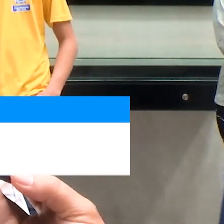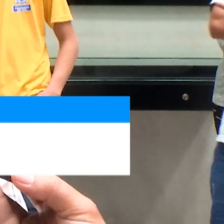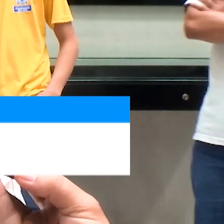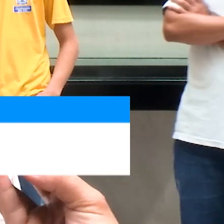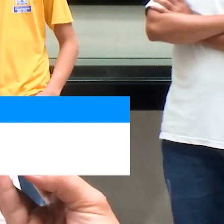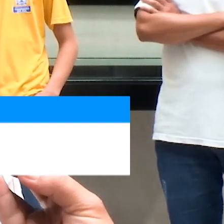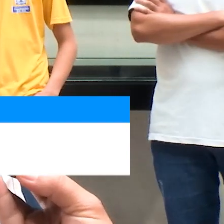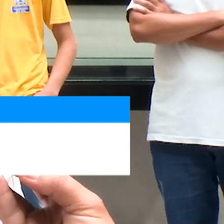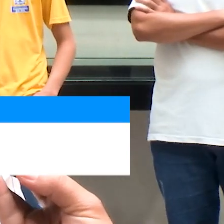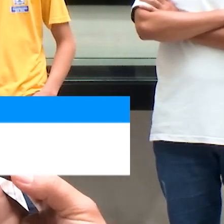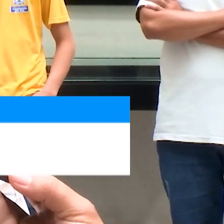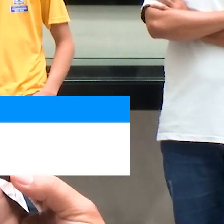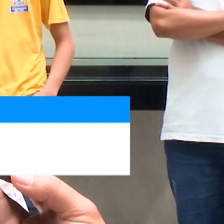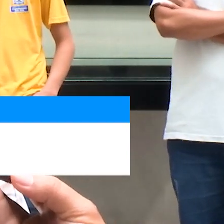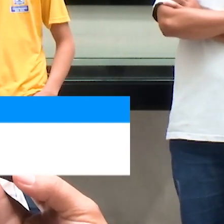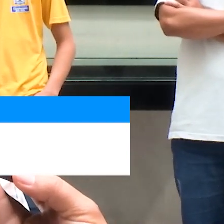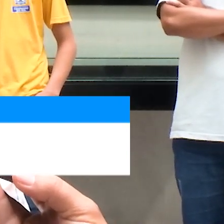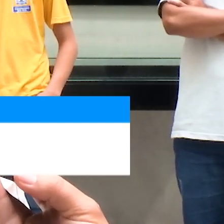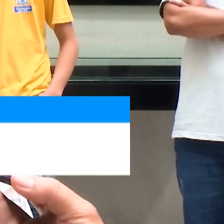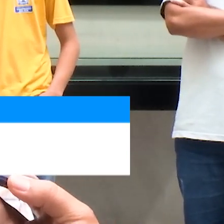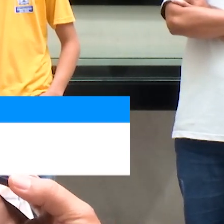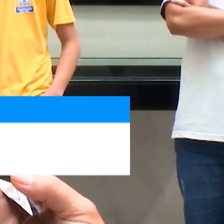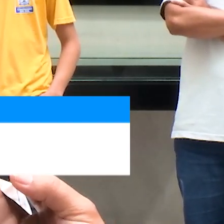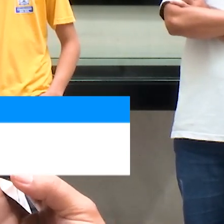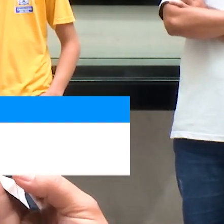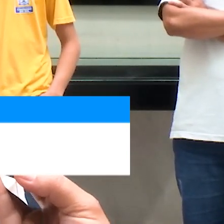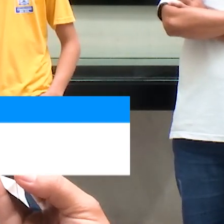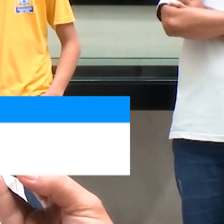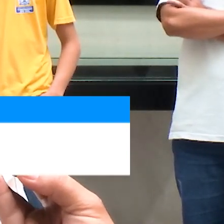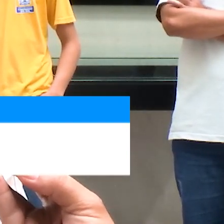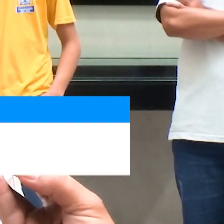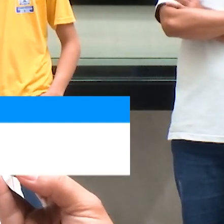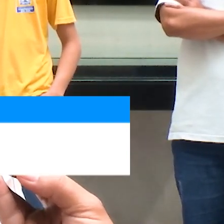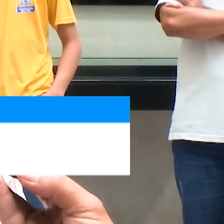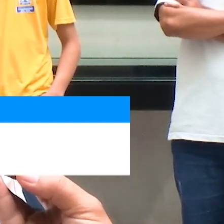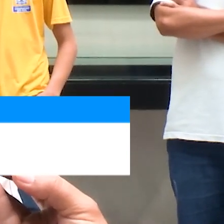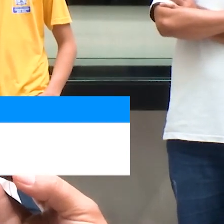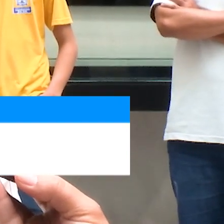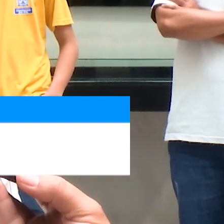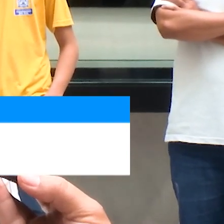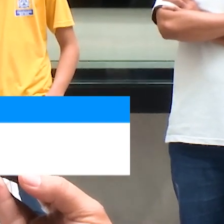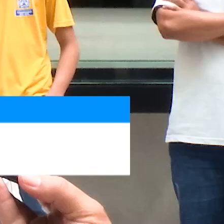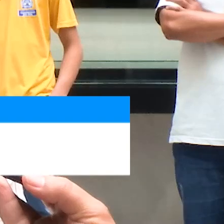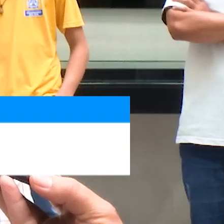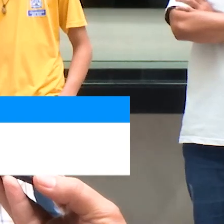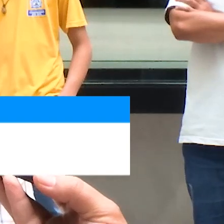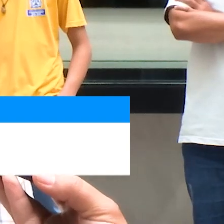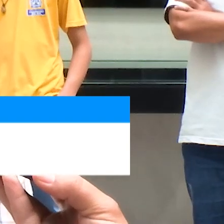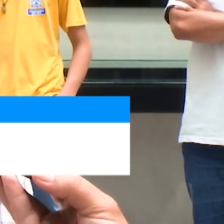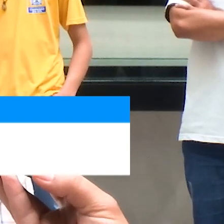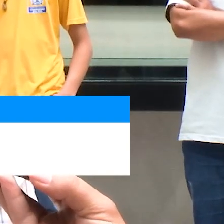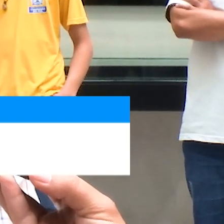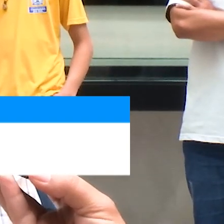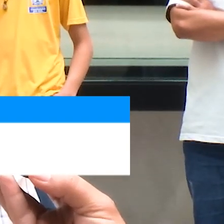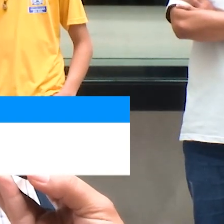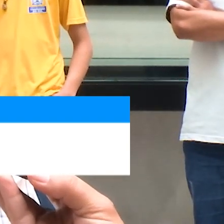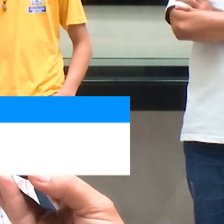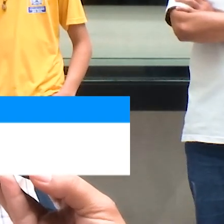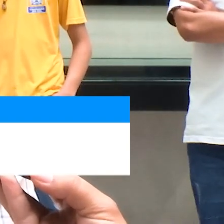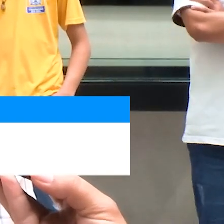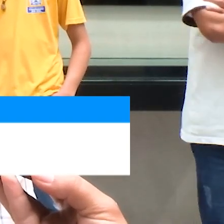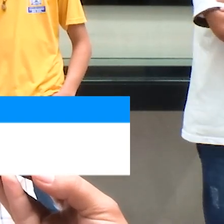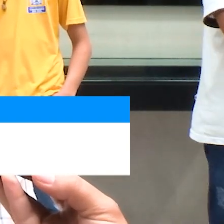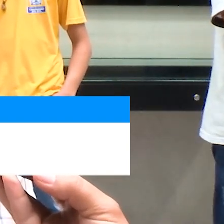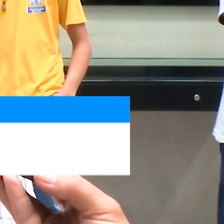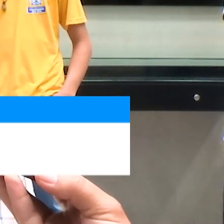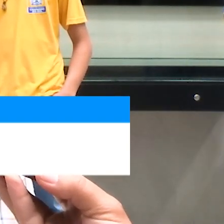alunos e mostrar para eles o que é os poderes? Então, eu acho que nós, vereadores de Chapadão do Sul, estamos muito contentes com esse projeto. Está